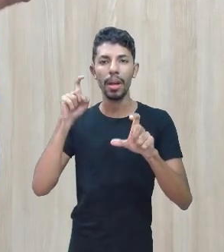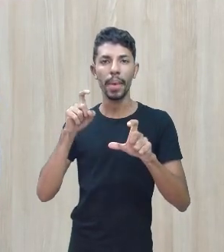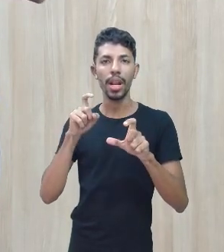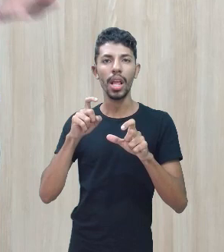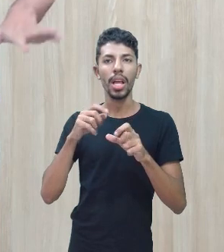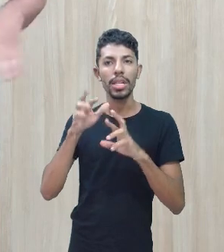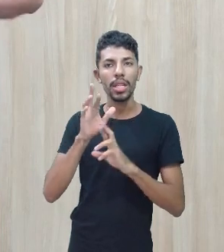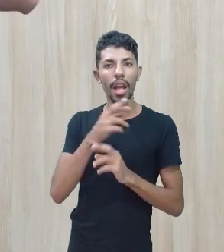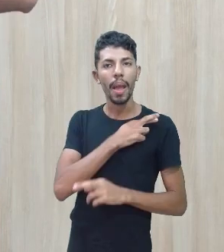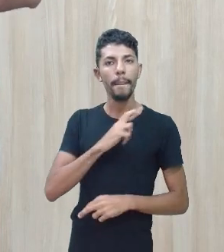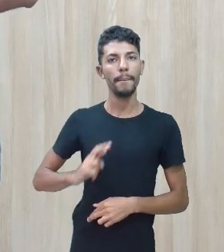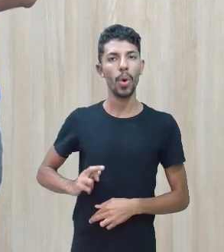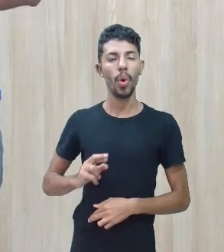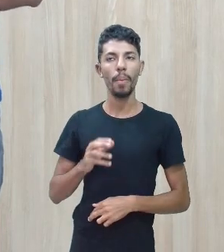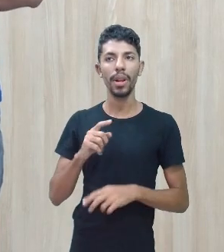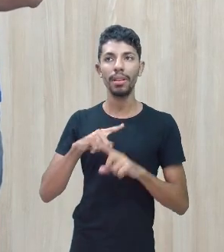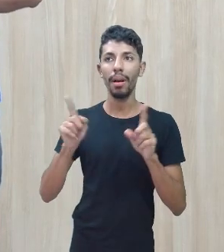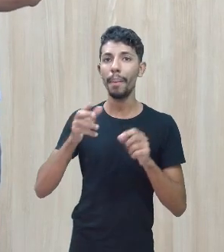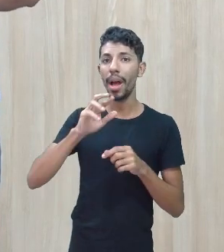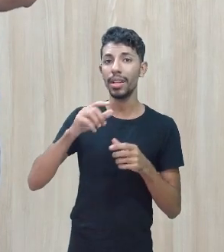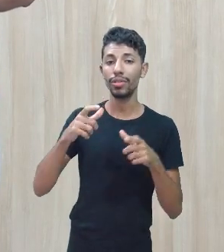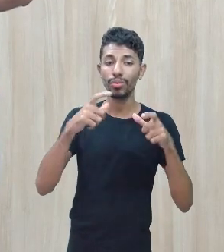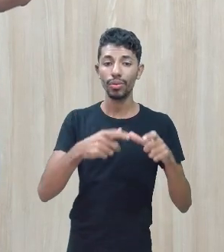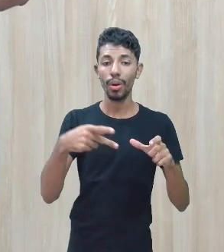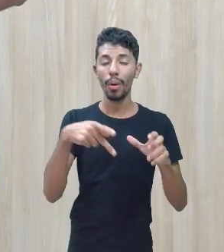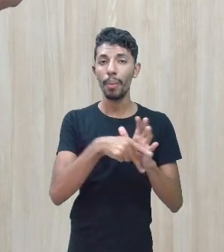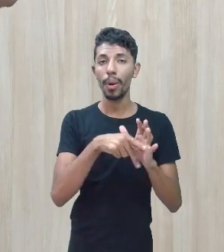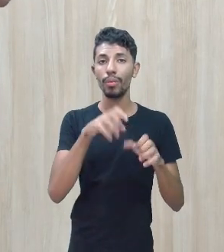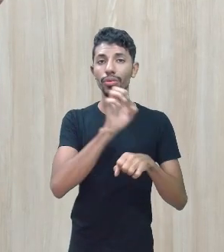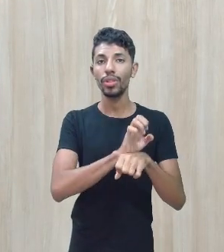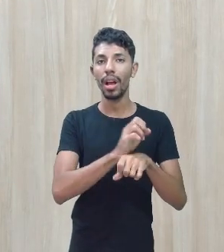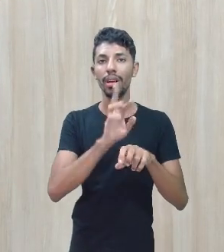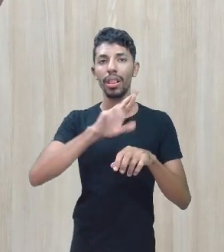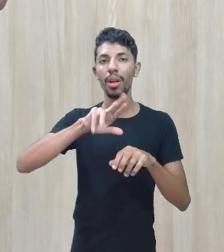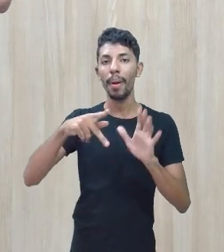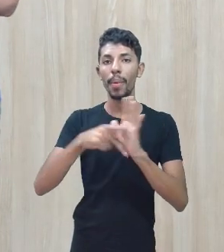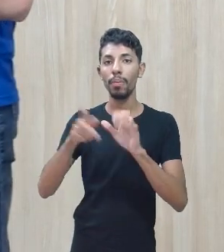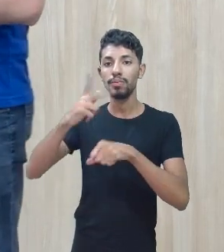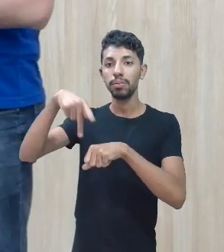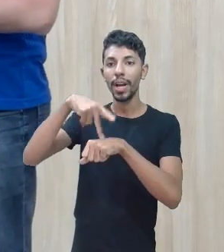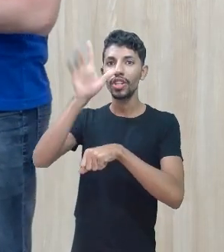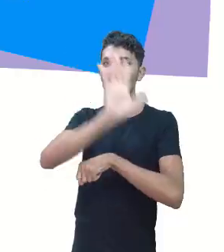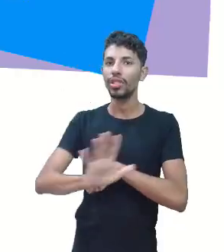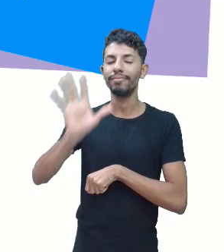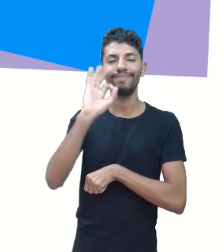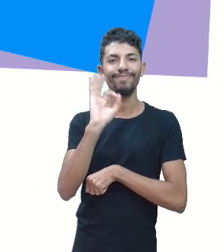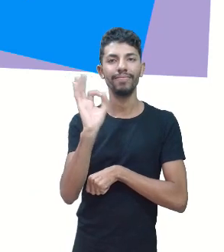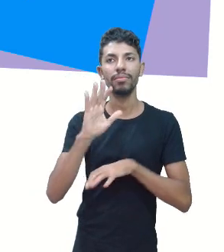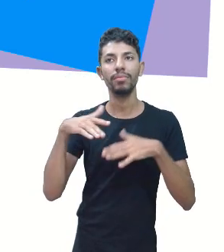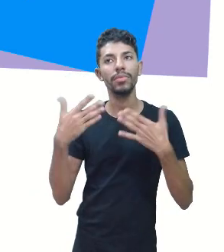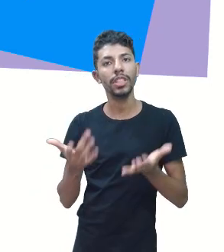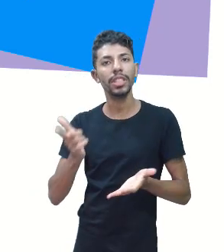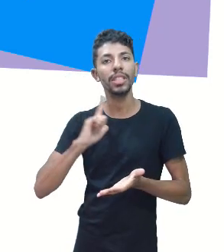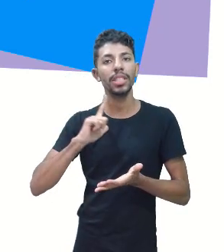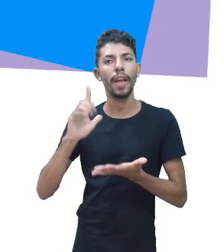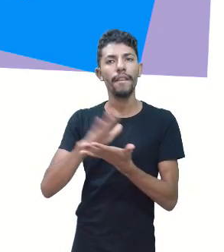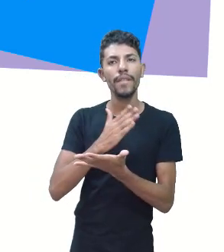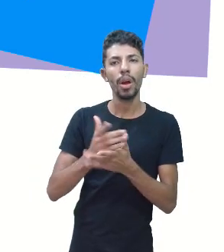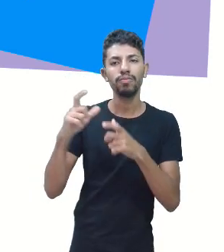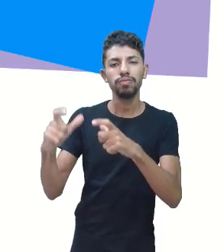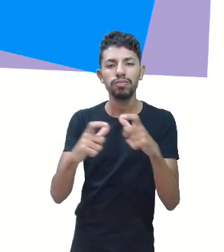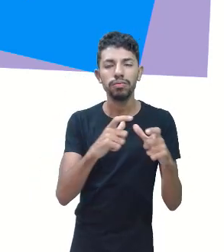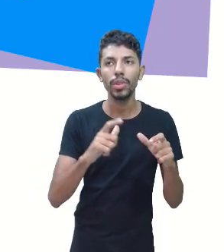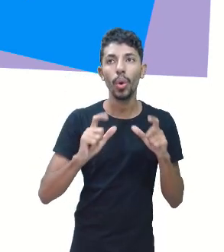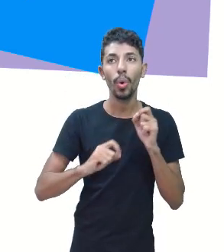América, não da independência do Brasil. Então, de fato, como eu coloco aqui, em alguns territórios houve desgaste entre